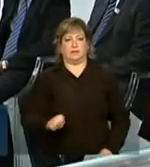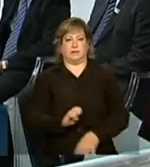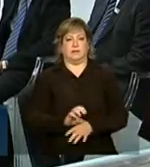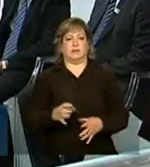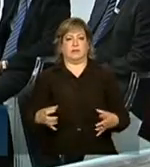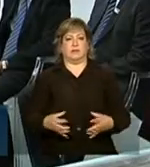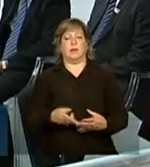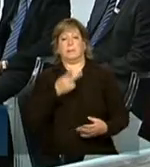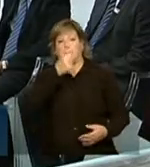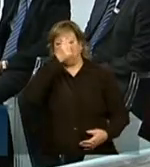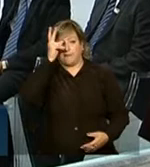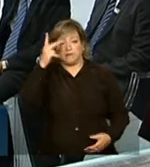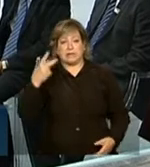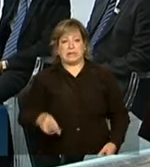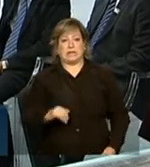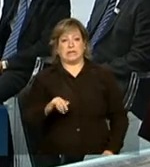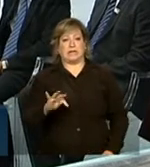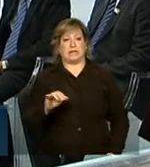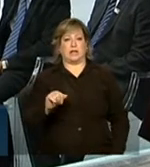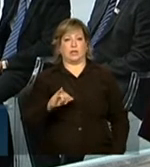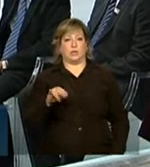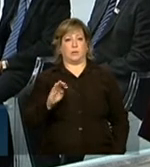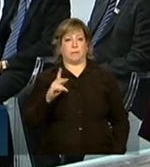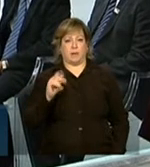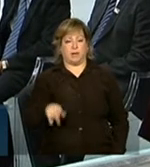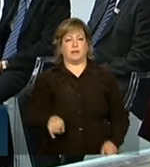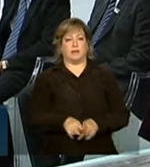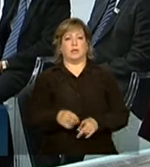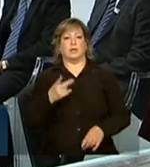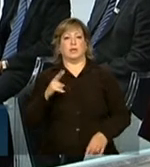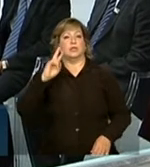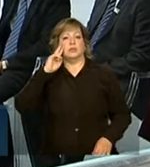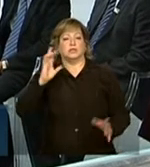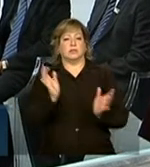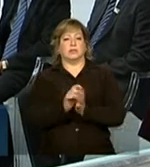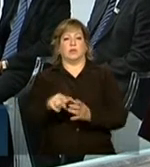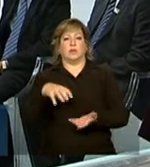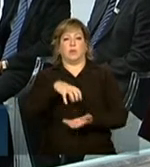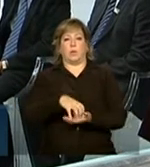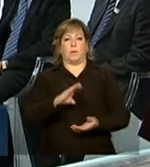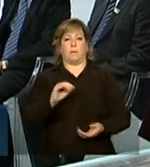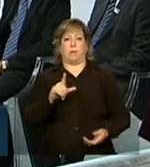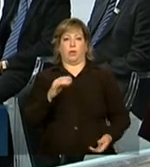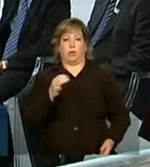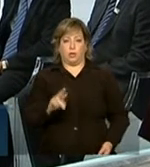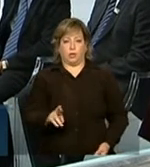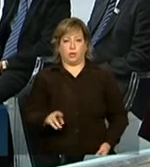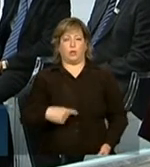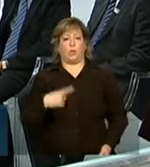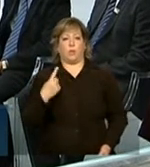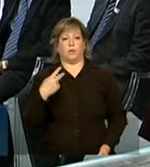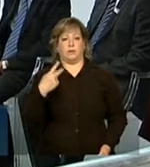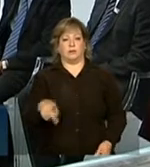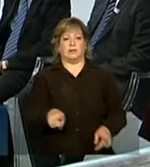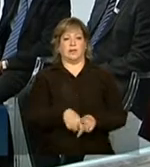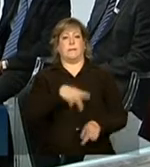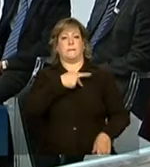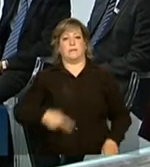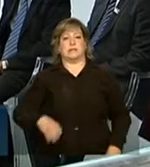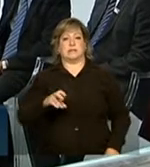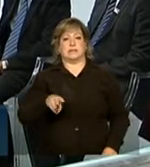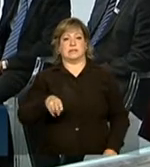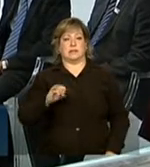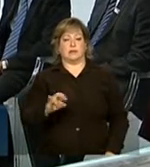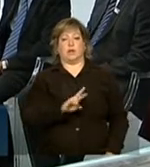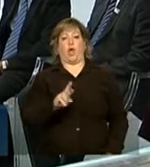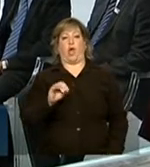hoje, o prefeito Itajubá, e os dois dirigentes do Grupo Baltô, no caso um deles também presidente da CNI, amigo